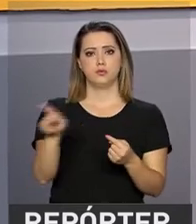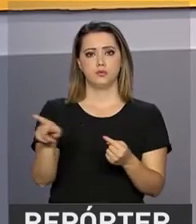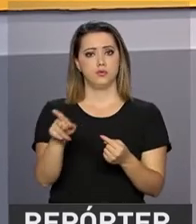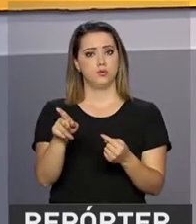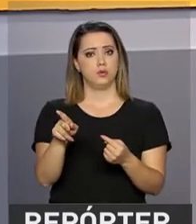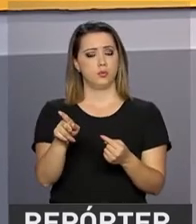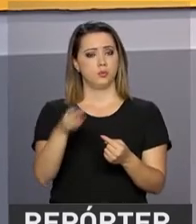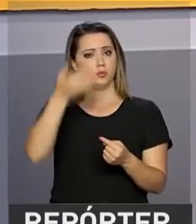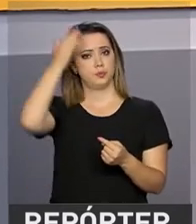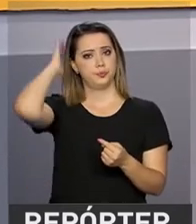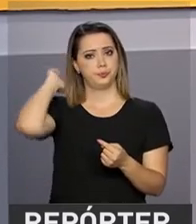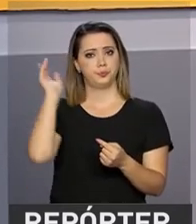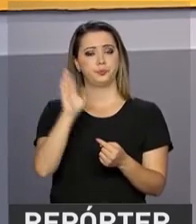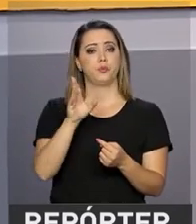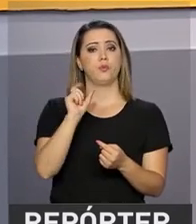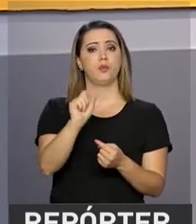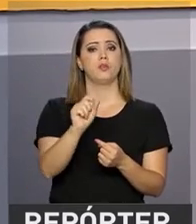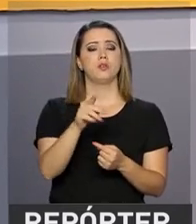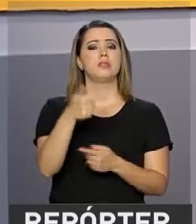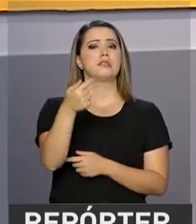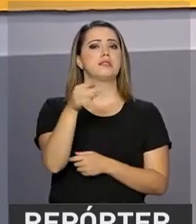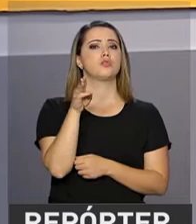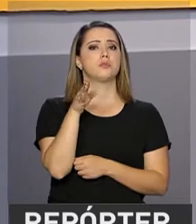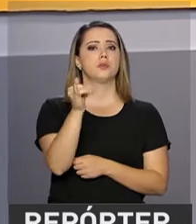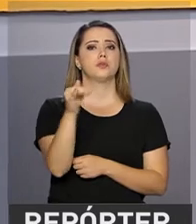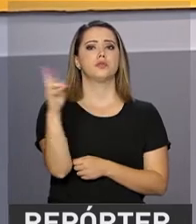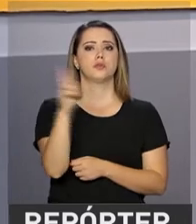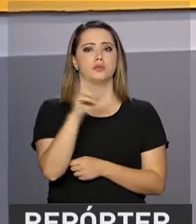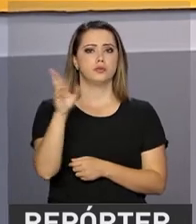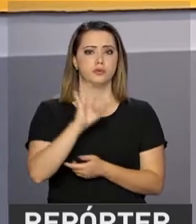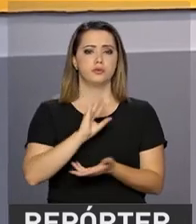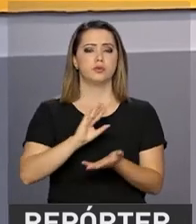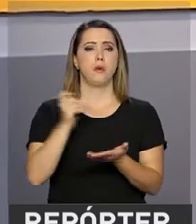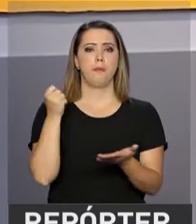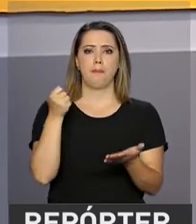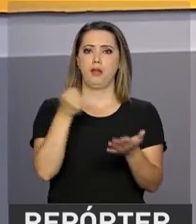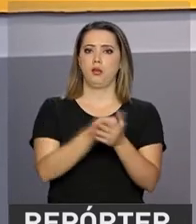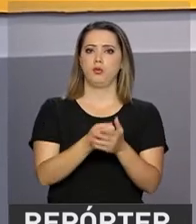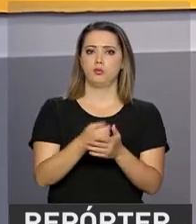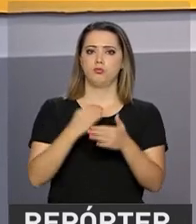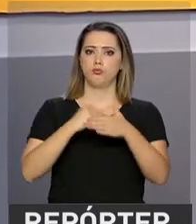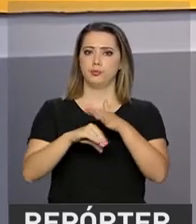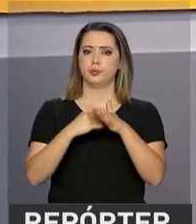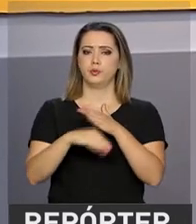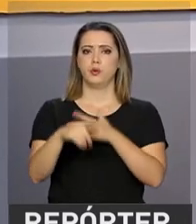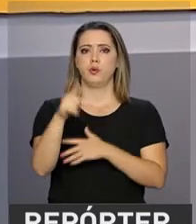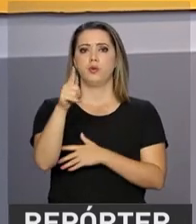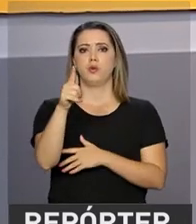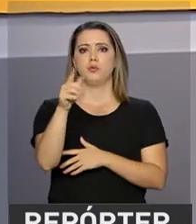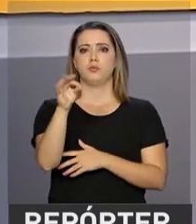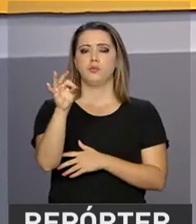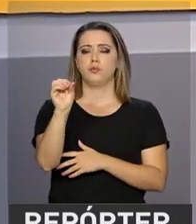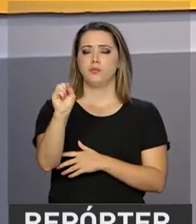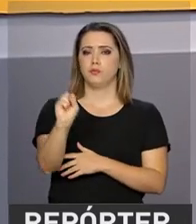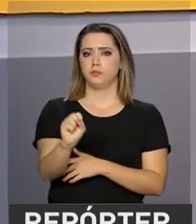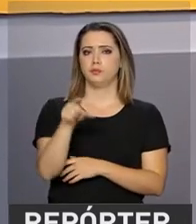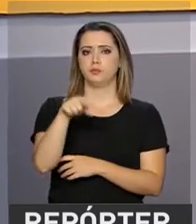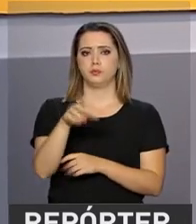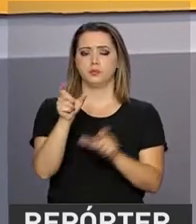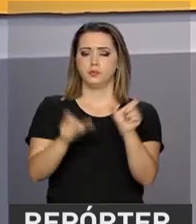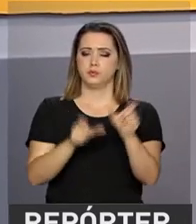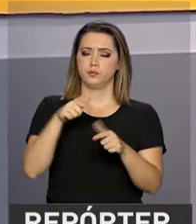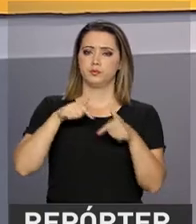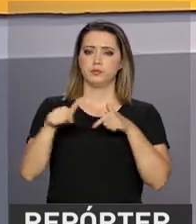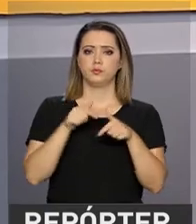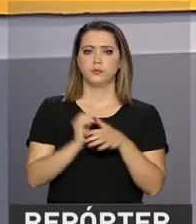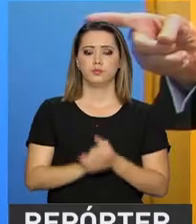FGTS. De acordo com o presidente, cerca de R$ 7 bilhões vão ser depositados nas contas do FGTS dos